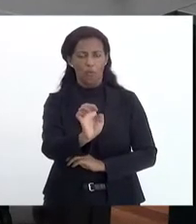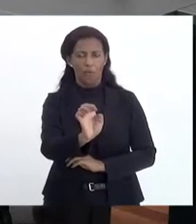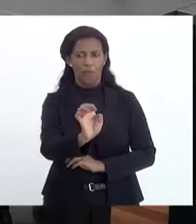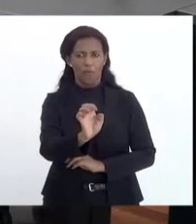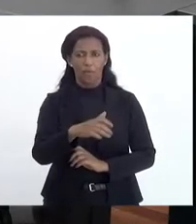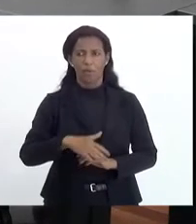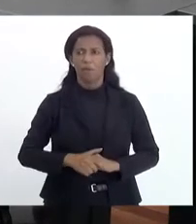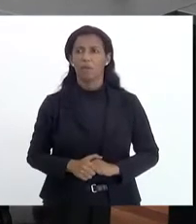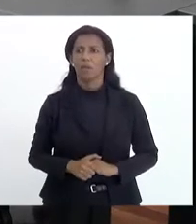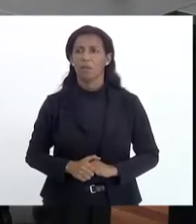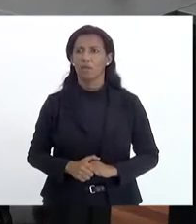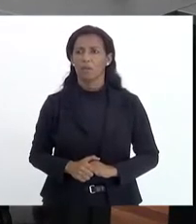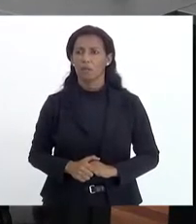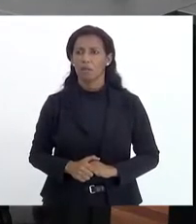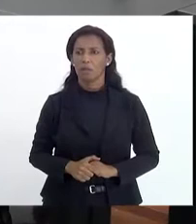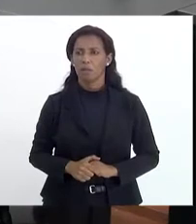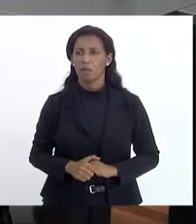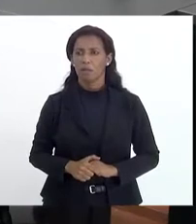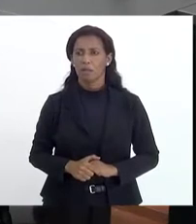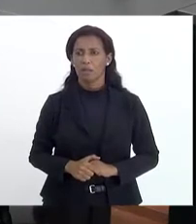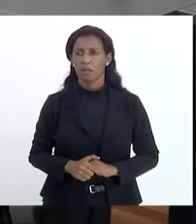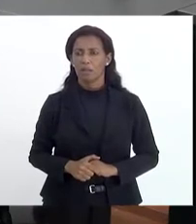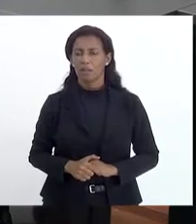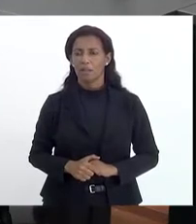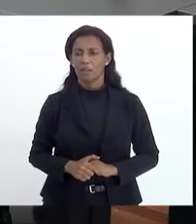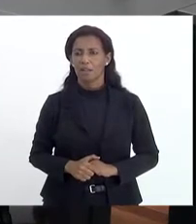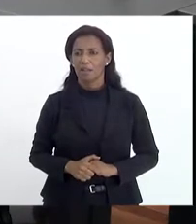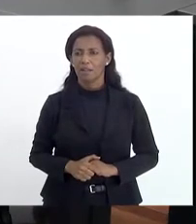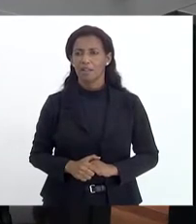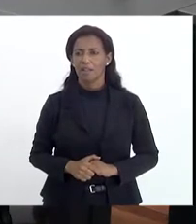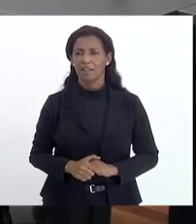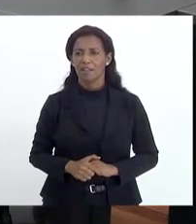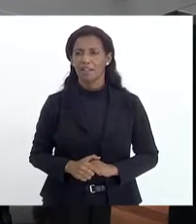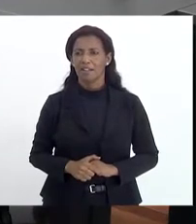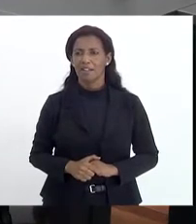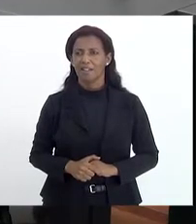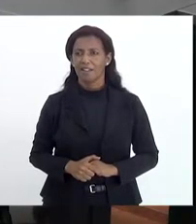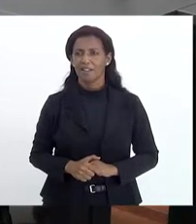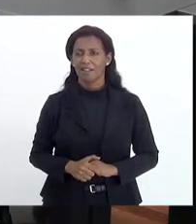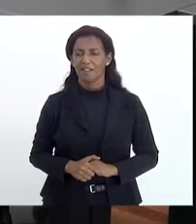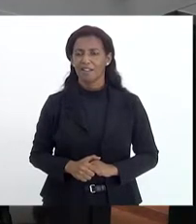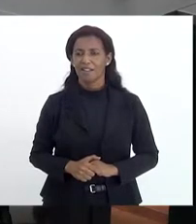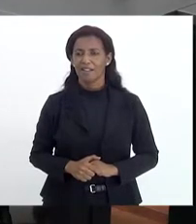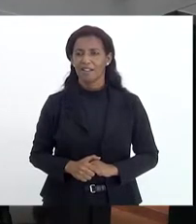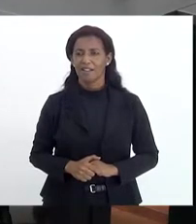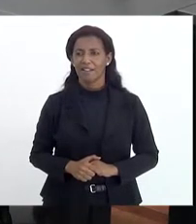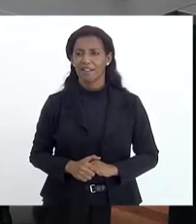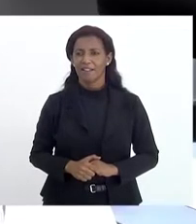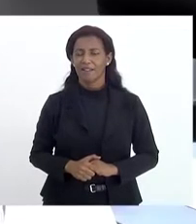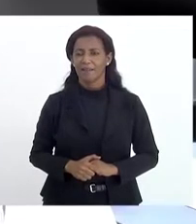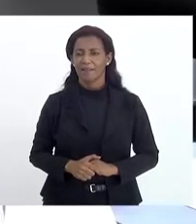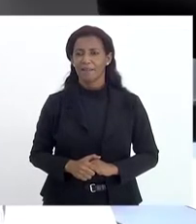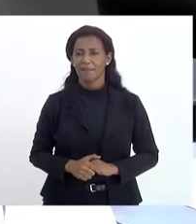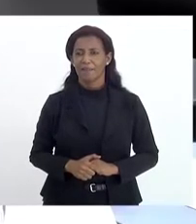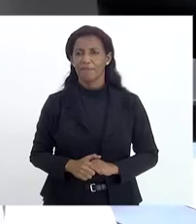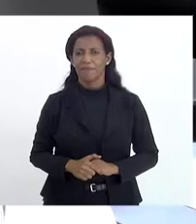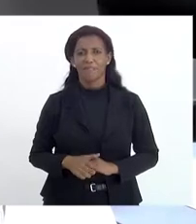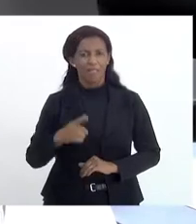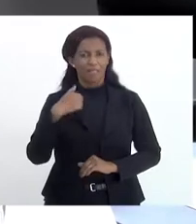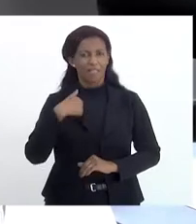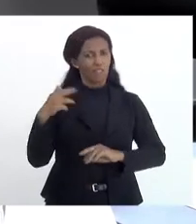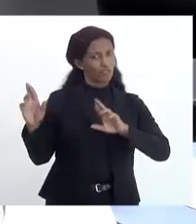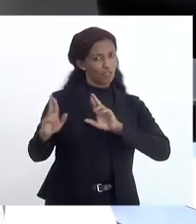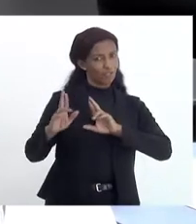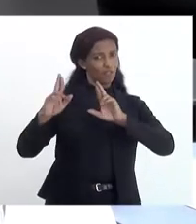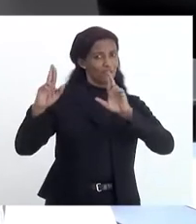então, da Ana é, body, é porque é o SURF de peito. Por incrível que pareça, mas são diferentes. Não, se for, é diferente. É que é diferente mesmo. Eu